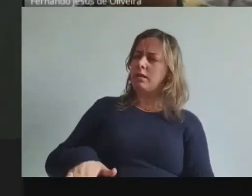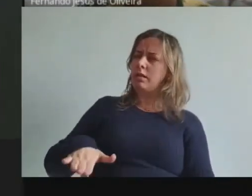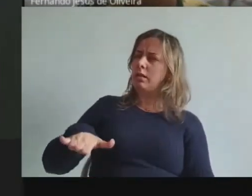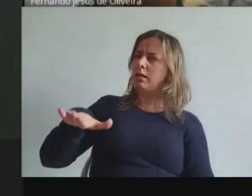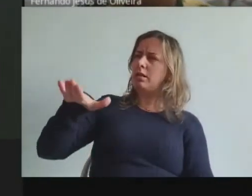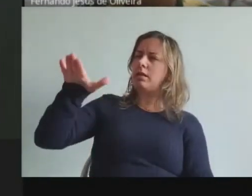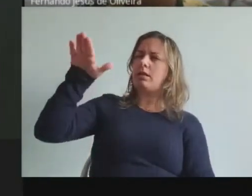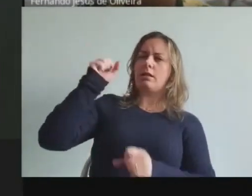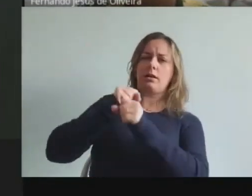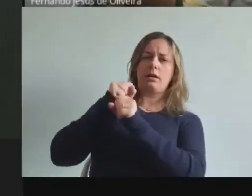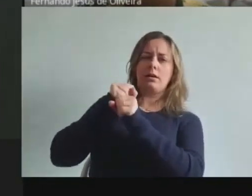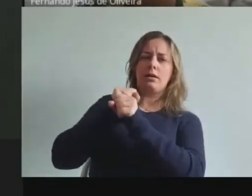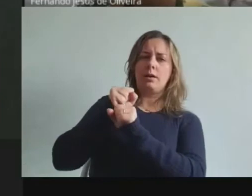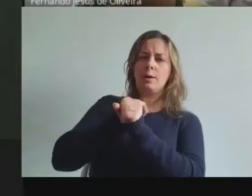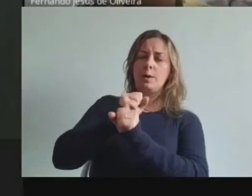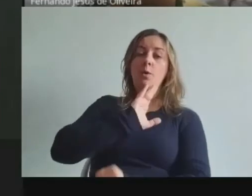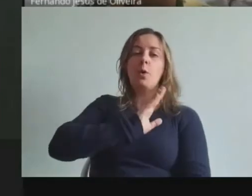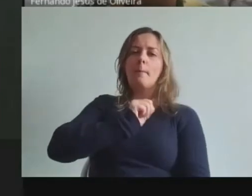Nossa.